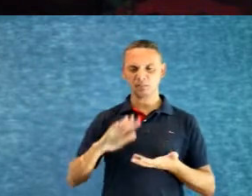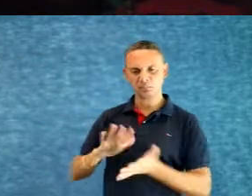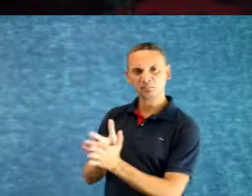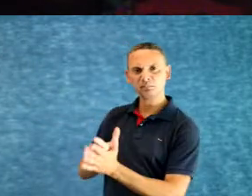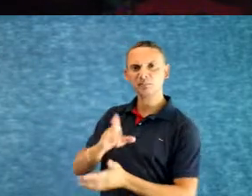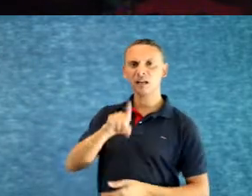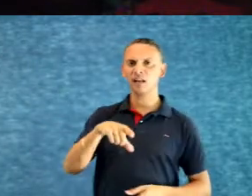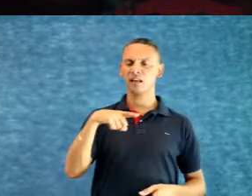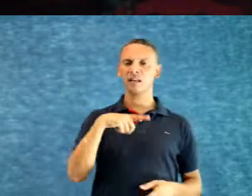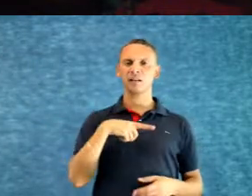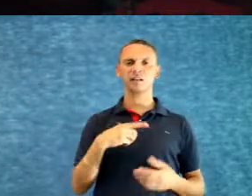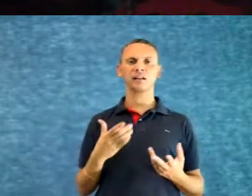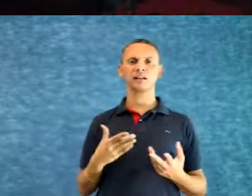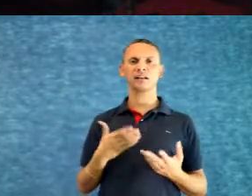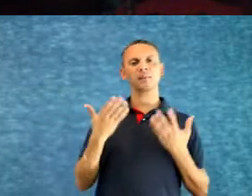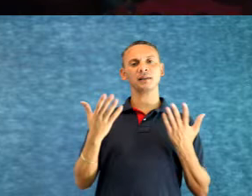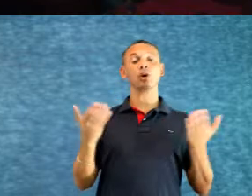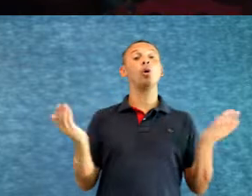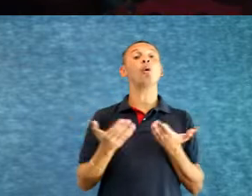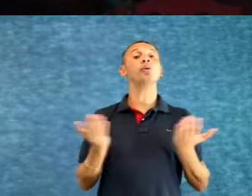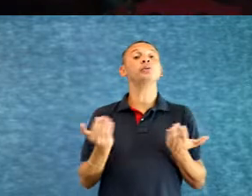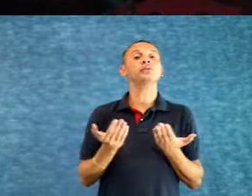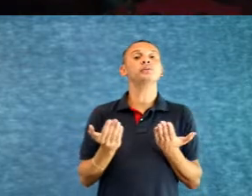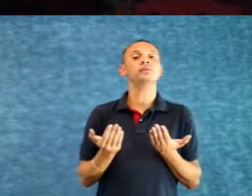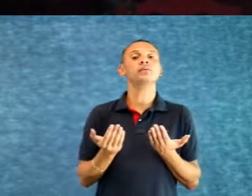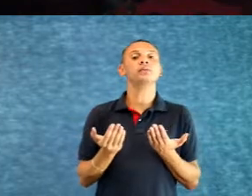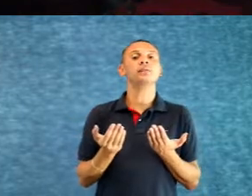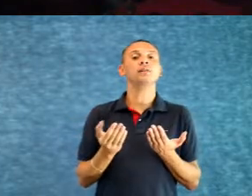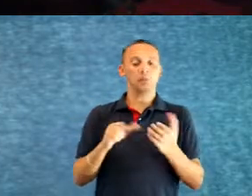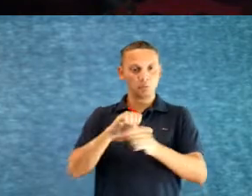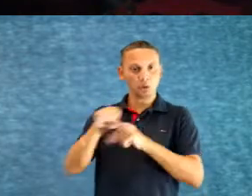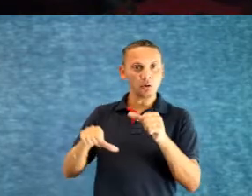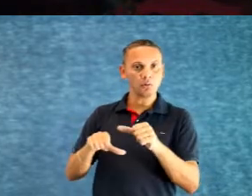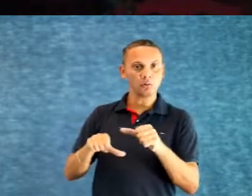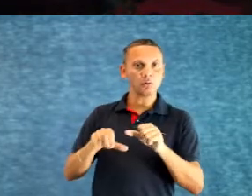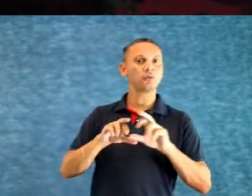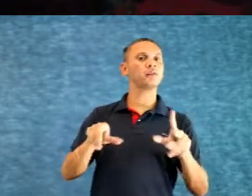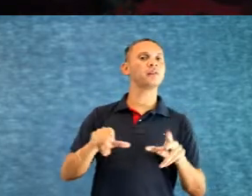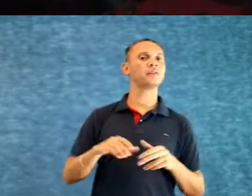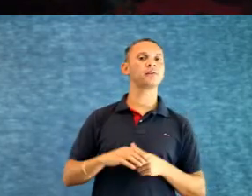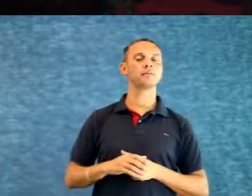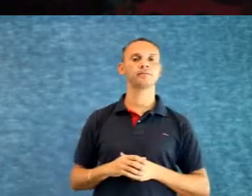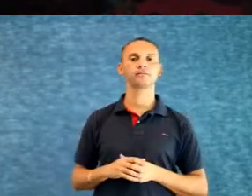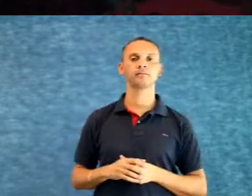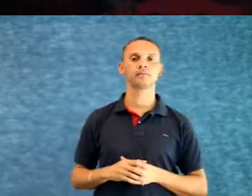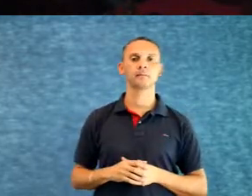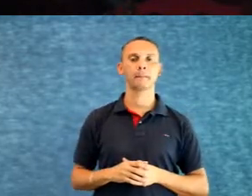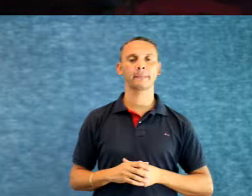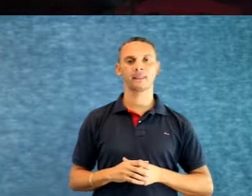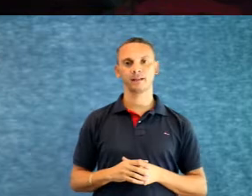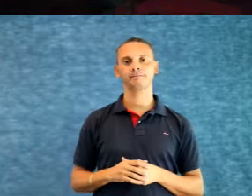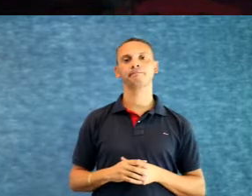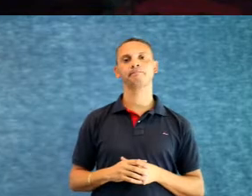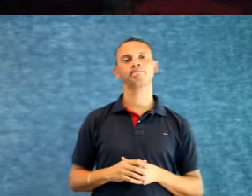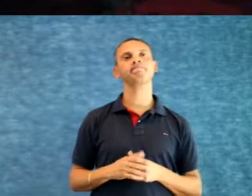meio a história, vou terminar. Ele vai a Paris procurar Nízia tinha morrido em